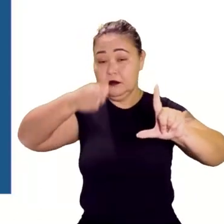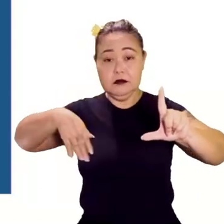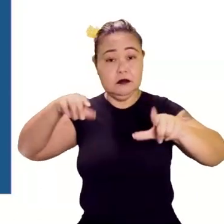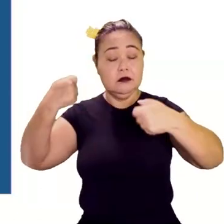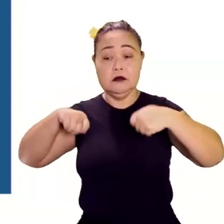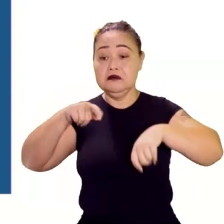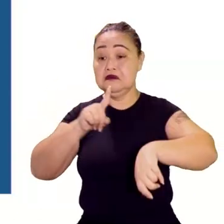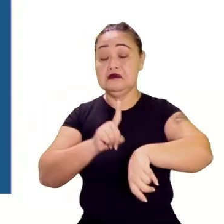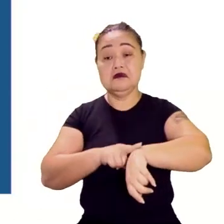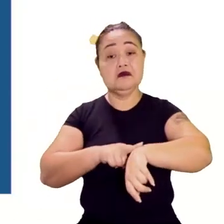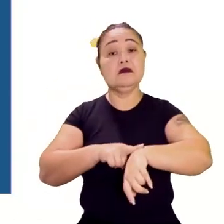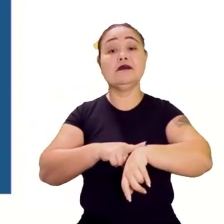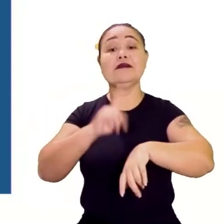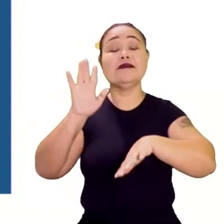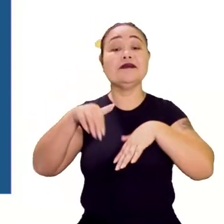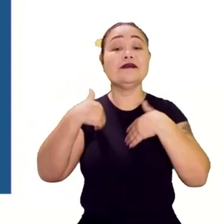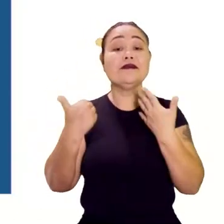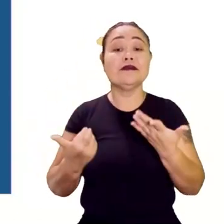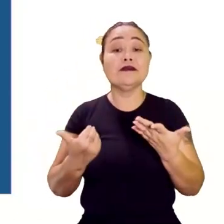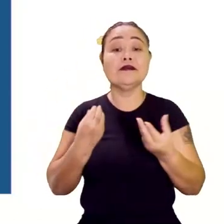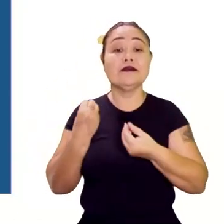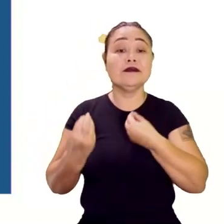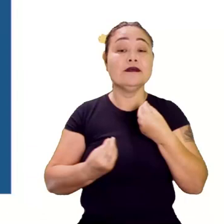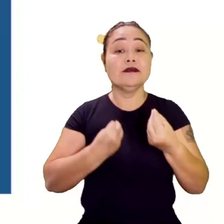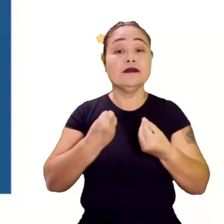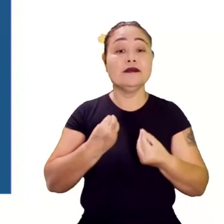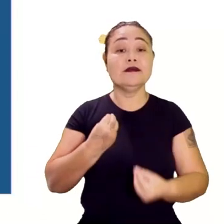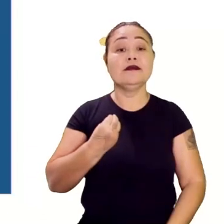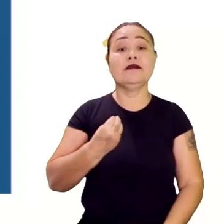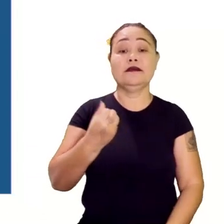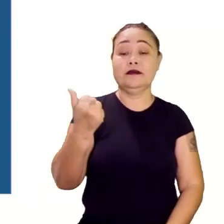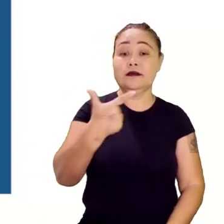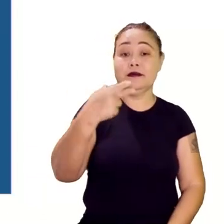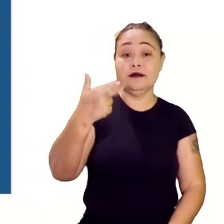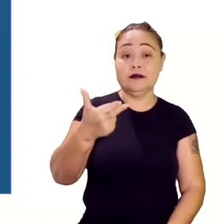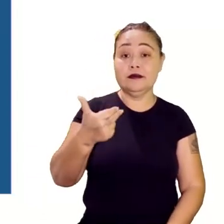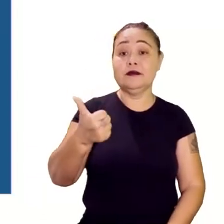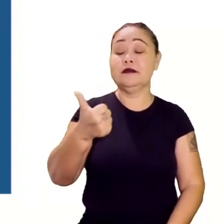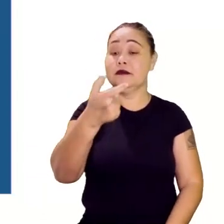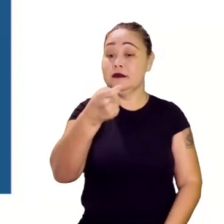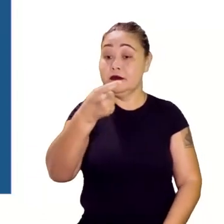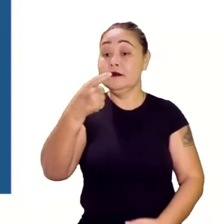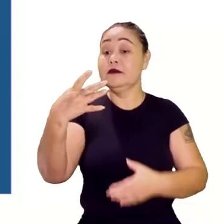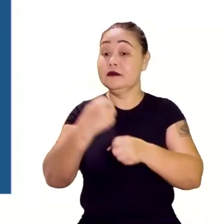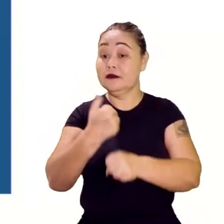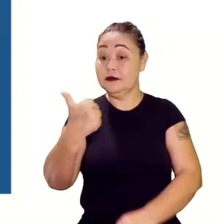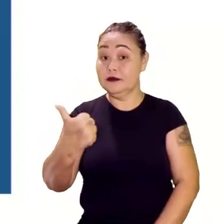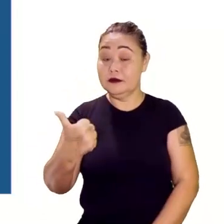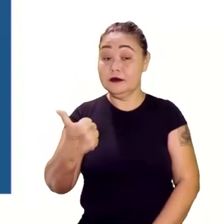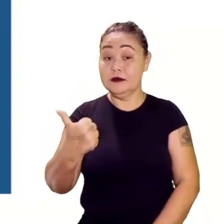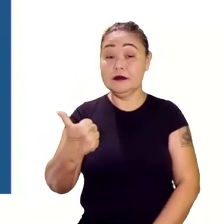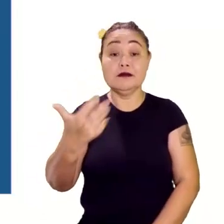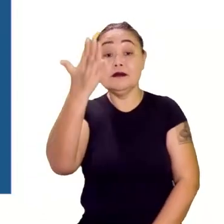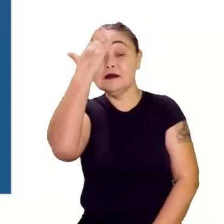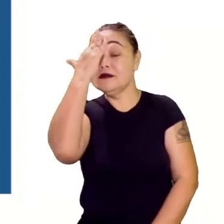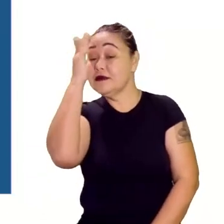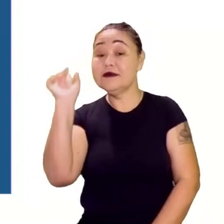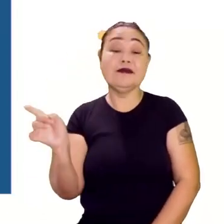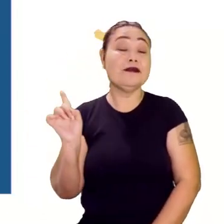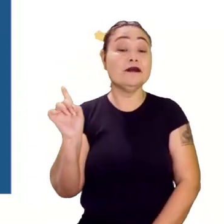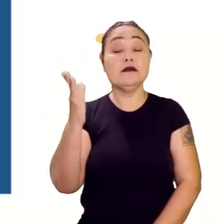nem perde tempo. E ficamos como 12 igual a x mais 1? Então eu